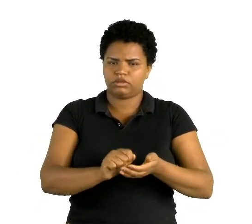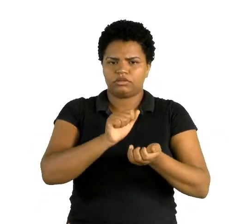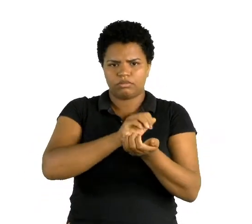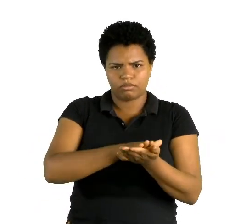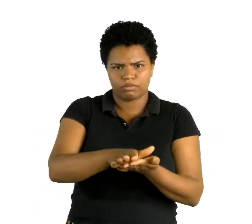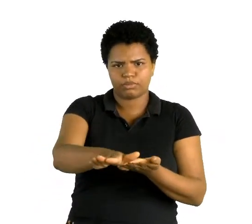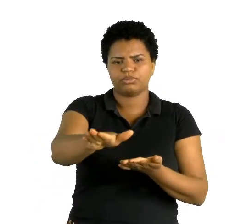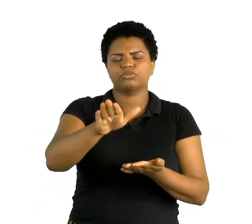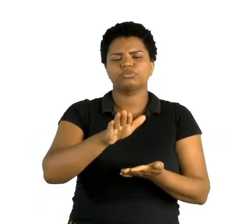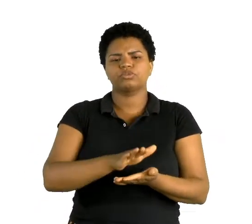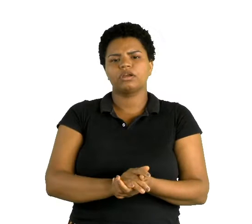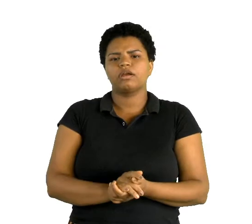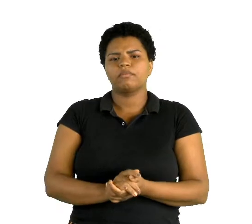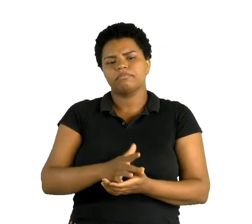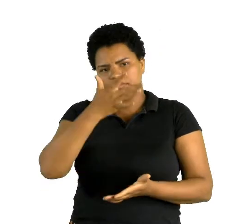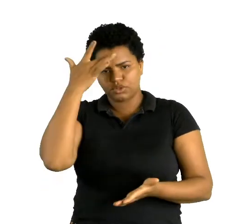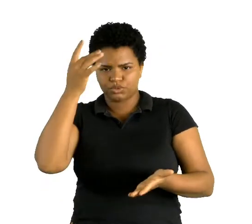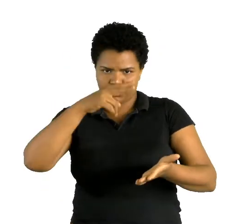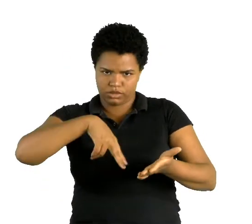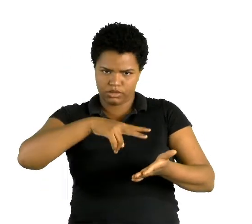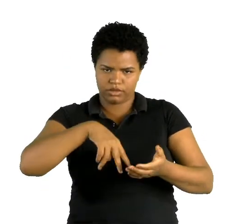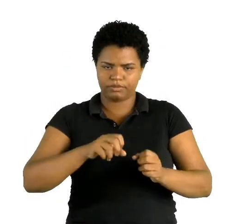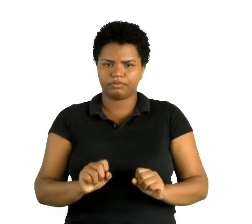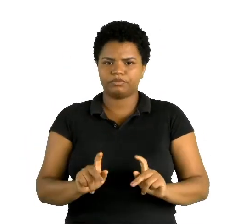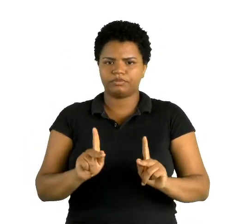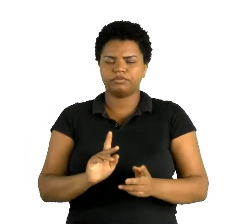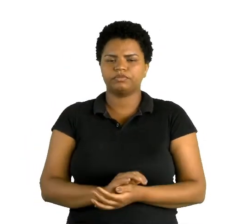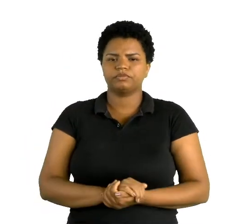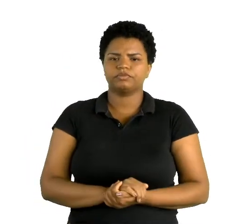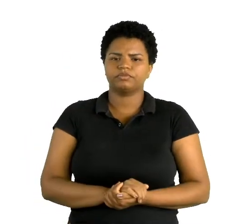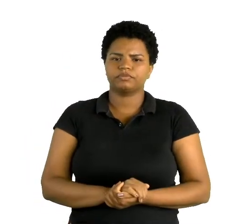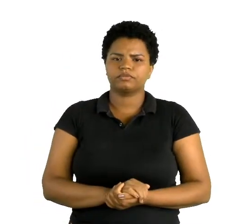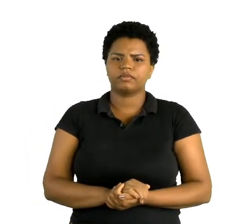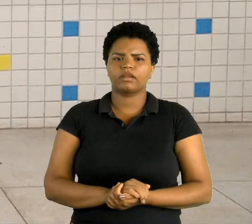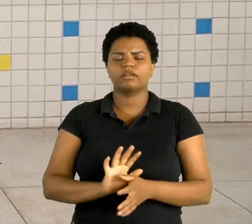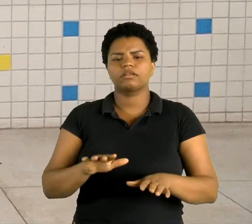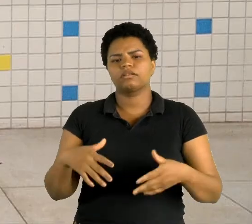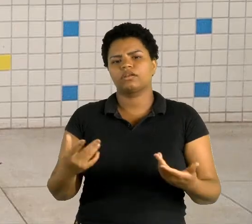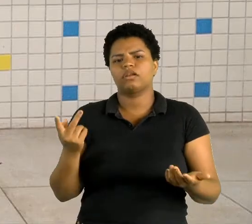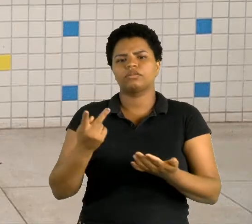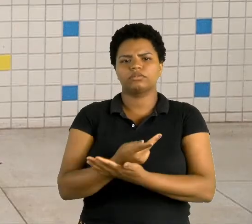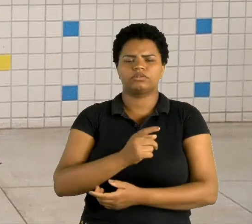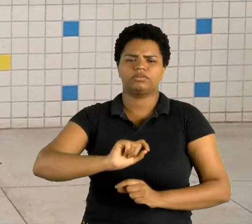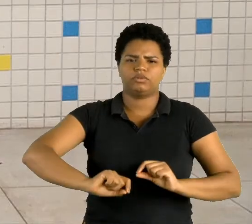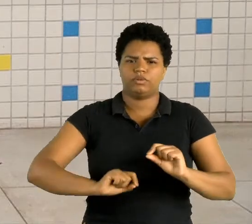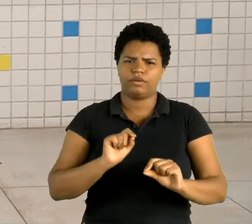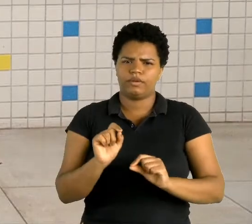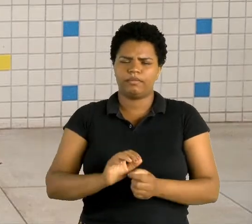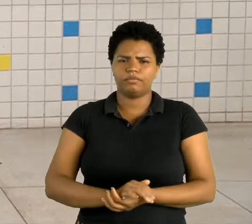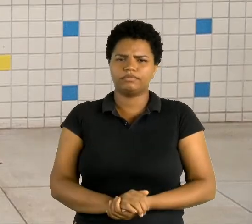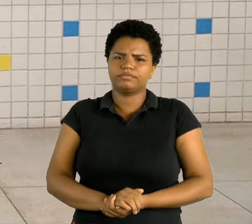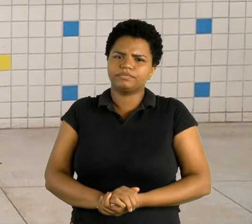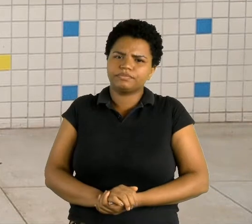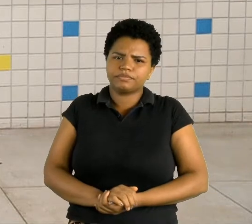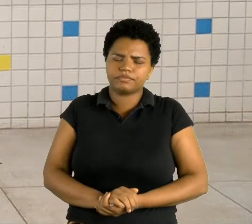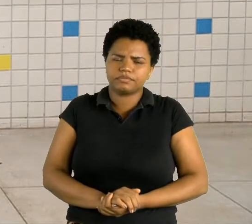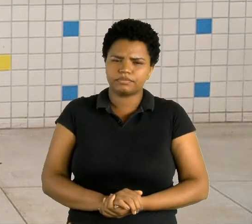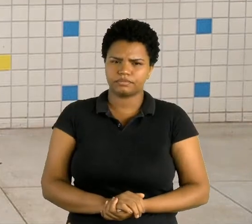dos leitores, ok? Então, o que acontece? Agora a gente vai